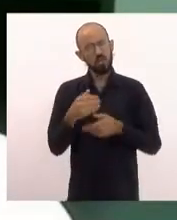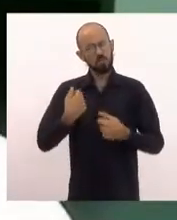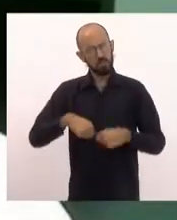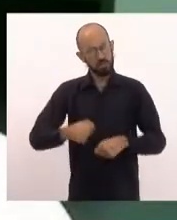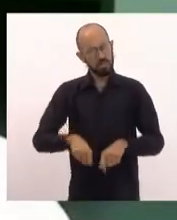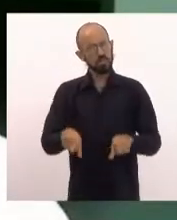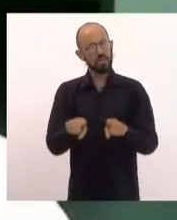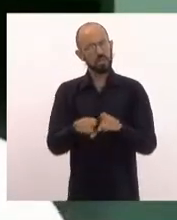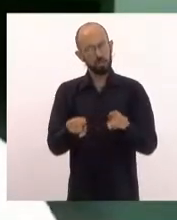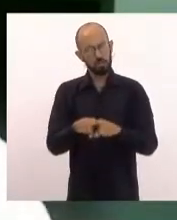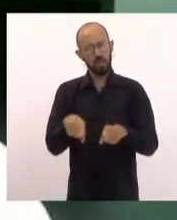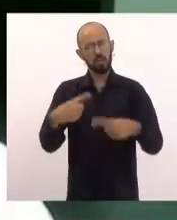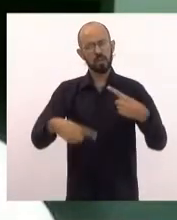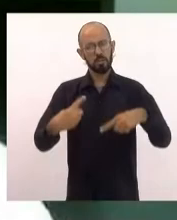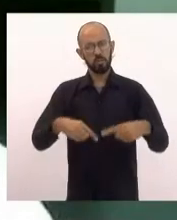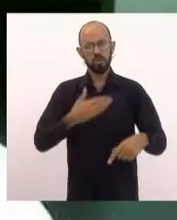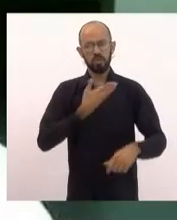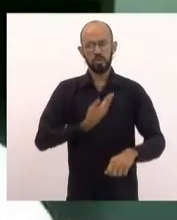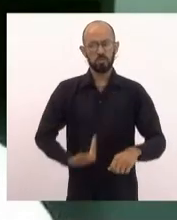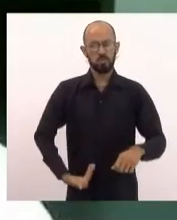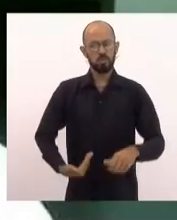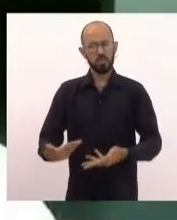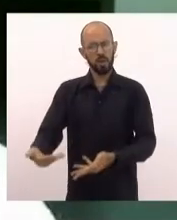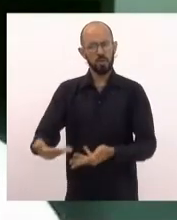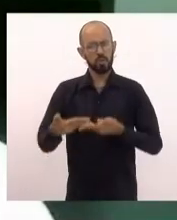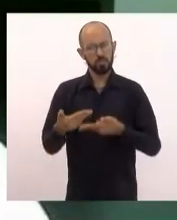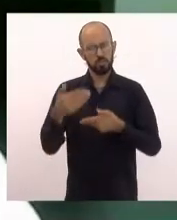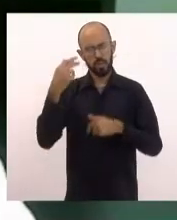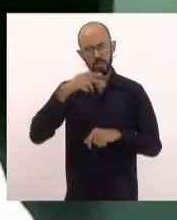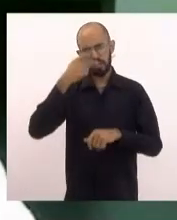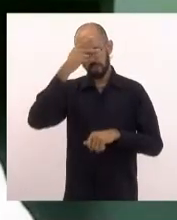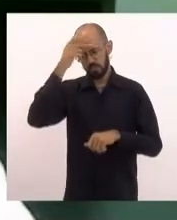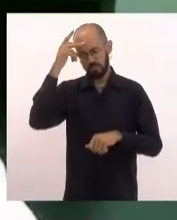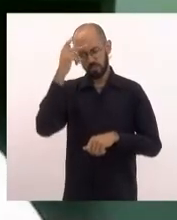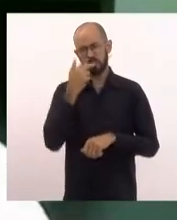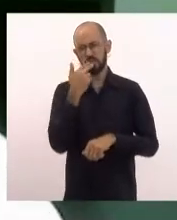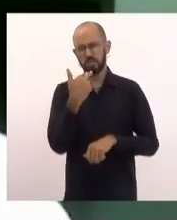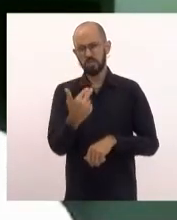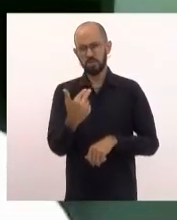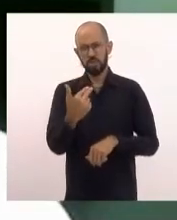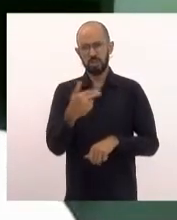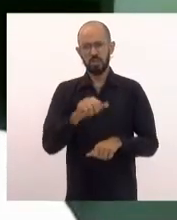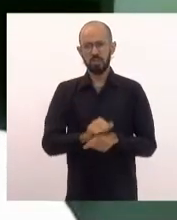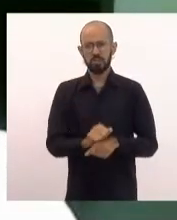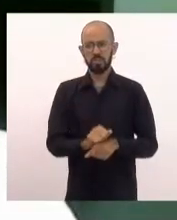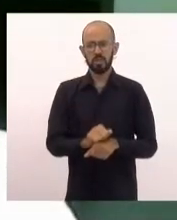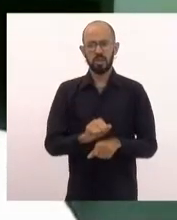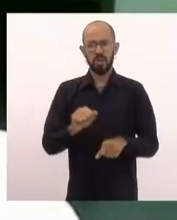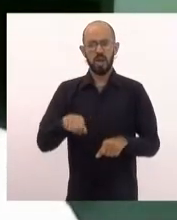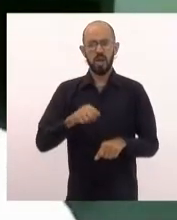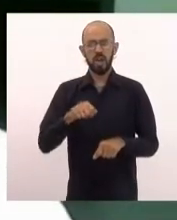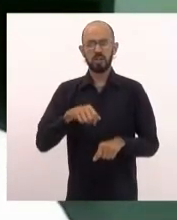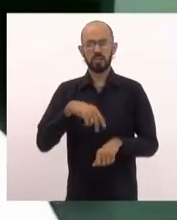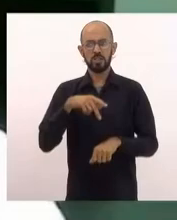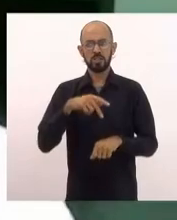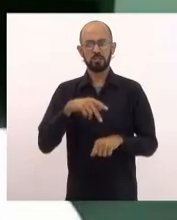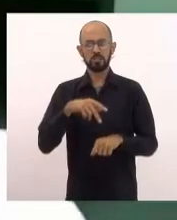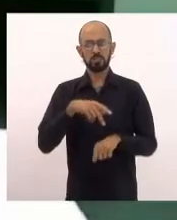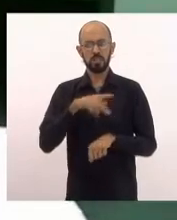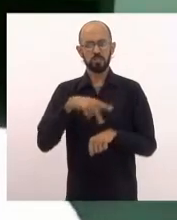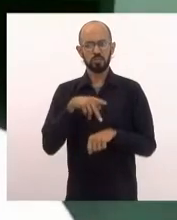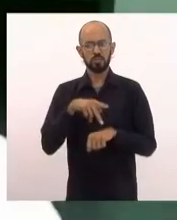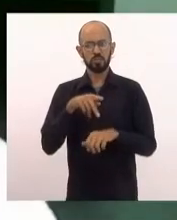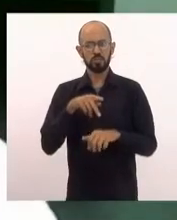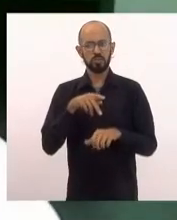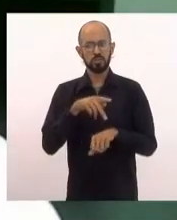nas políticas públicas para o atendimento a esses refugiados, senhor presidente. Então fica aqui a minha solidariedade aos